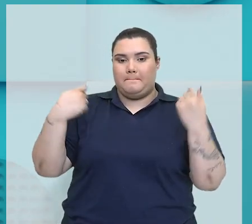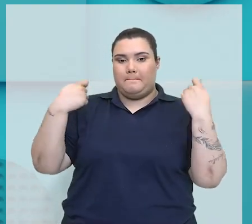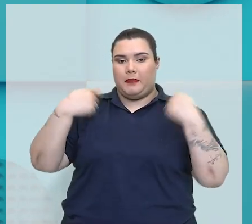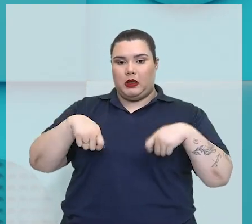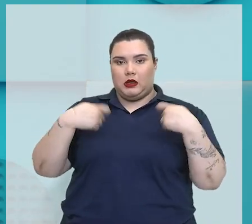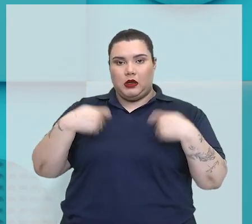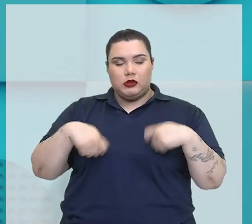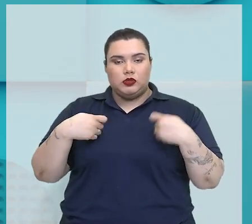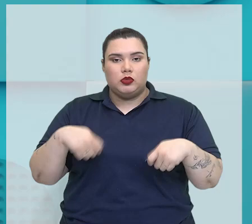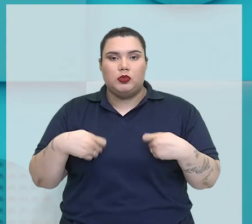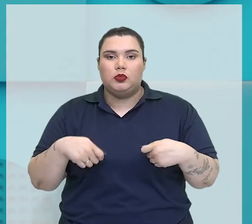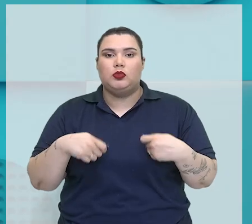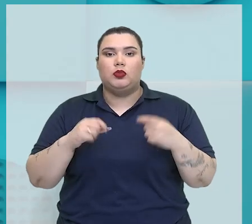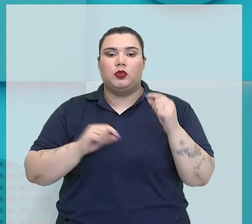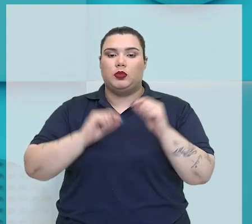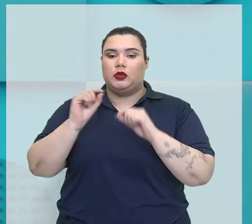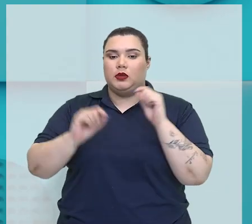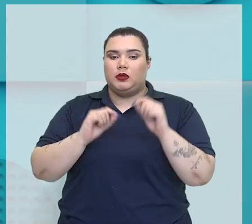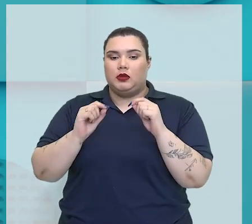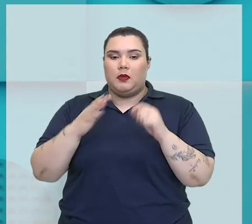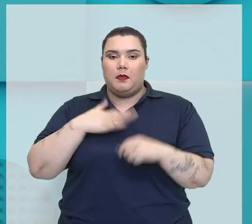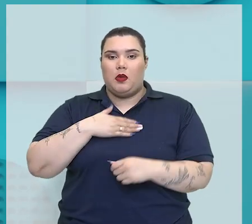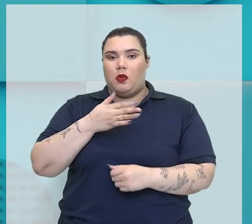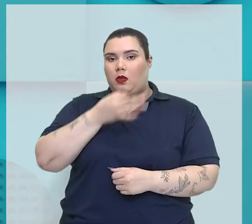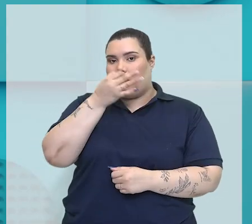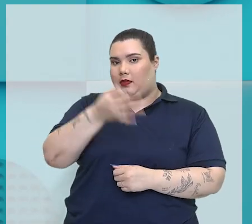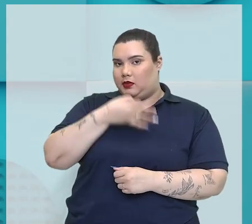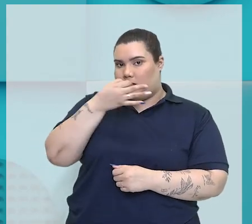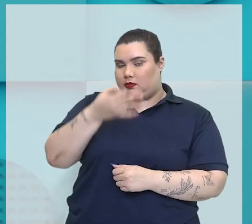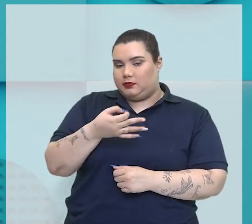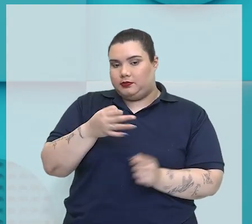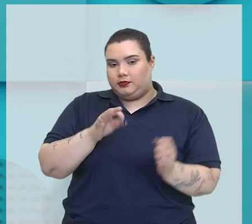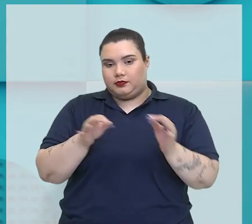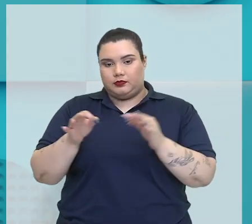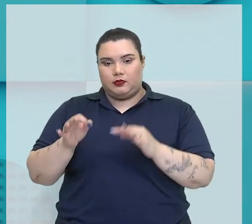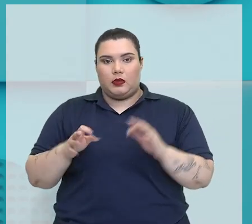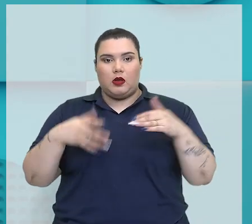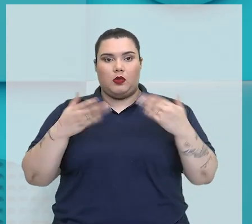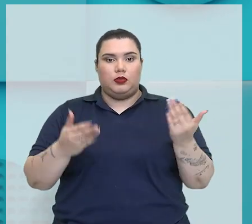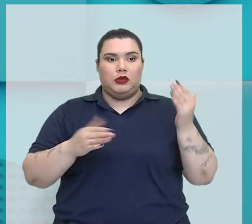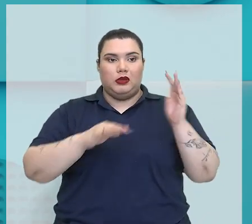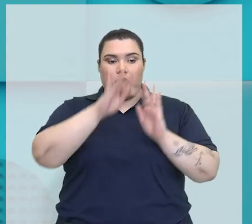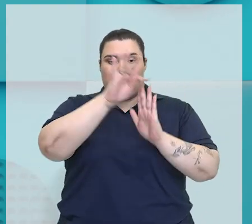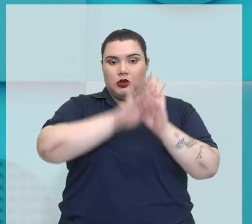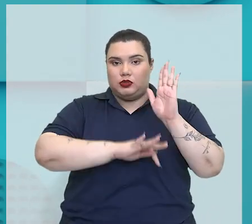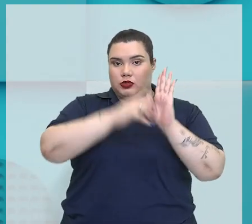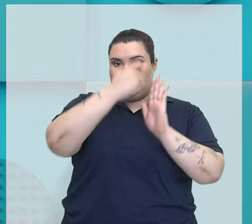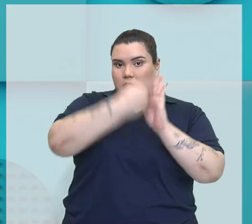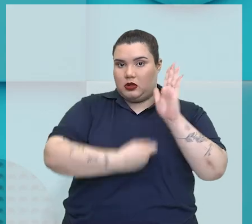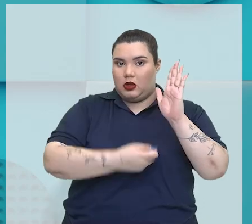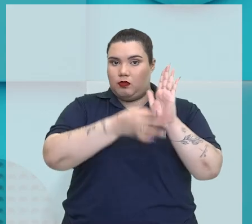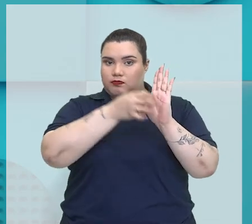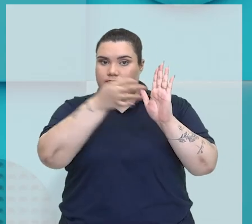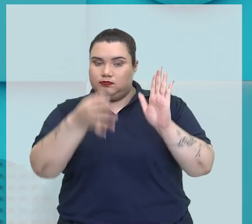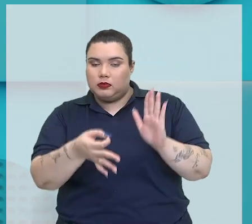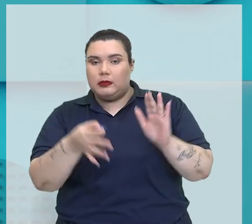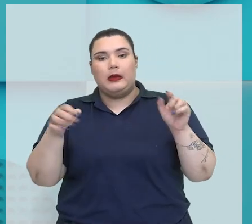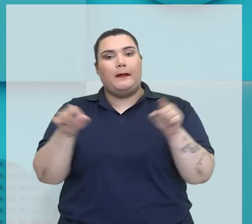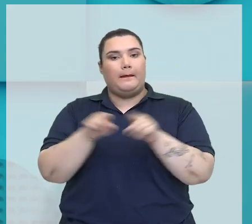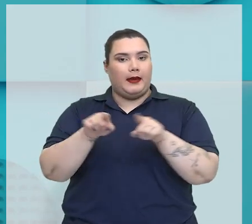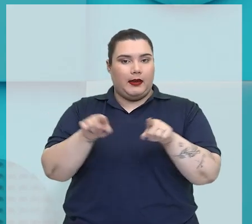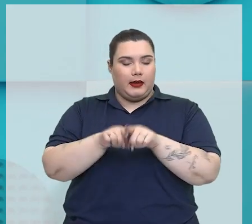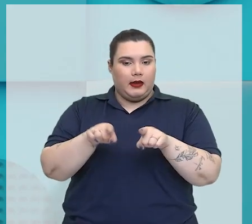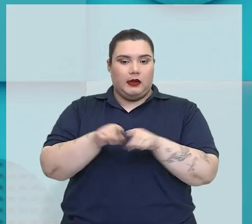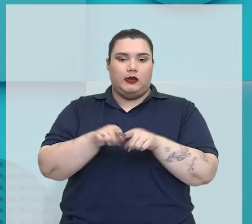precisar dar minha opinião, né? E os textos dissertativos argumentativos